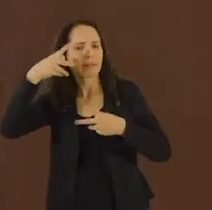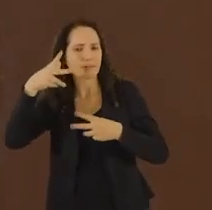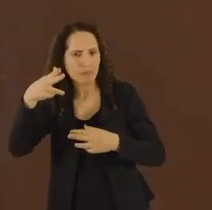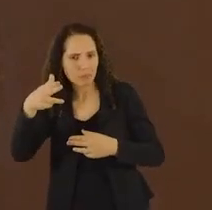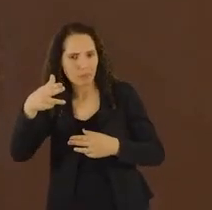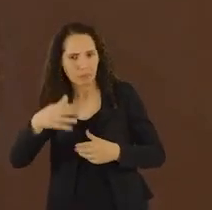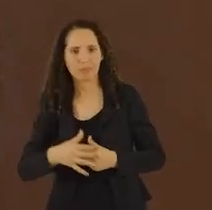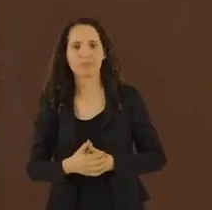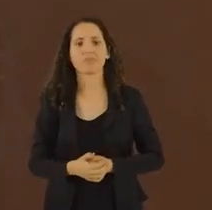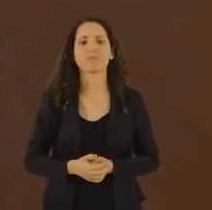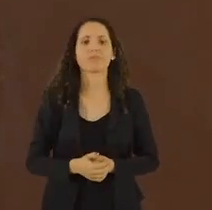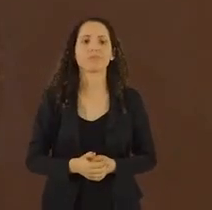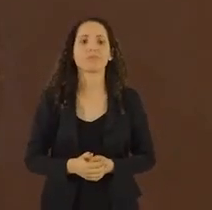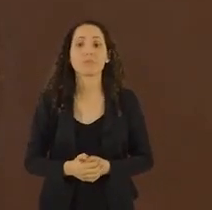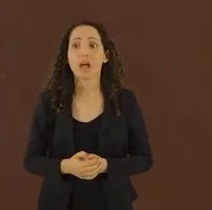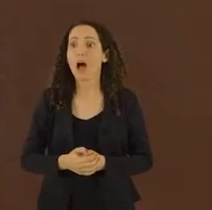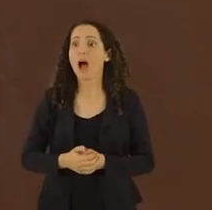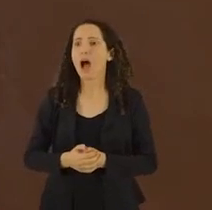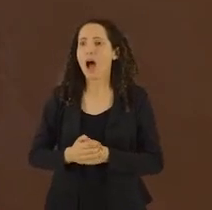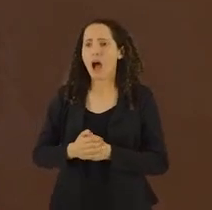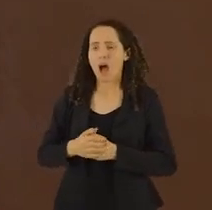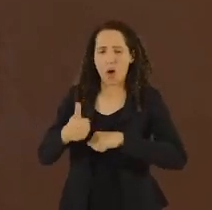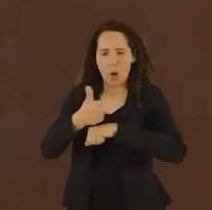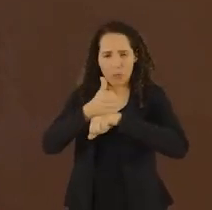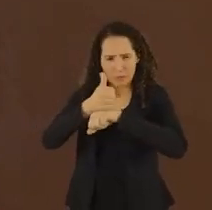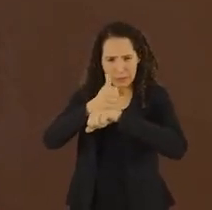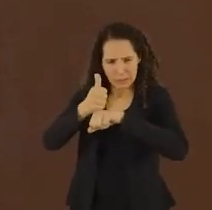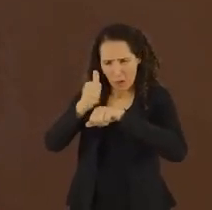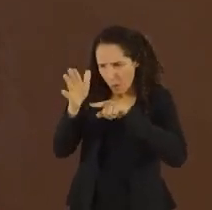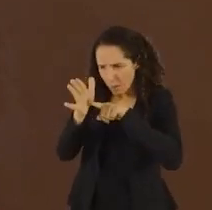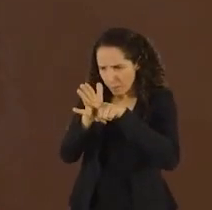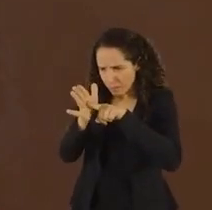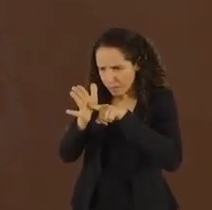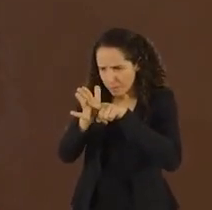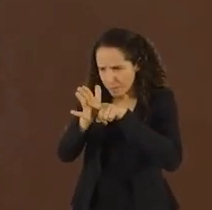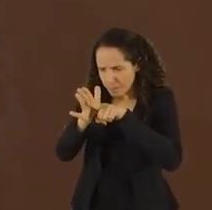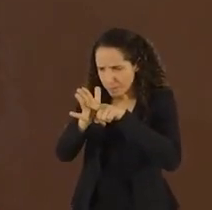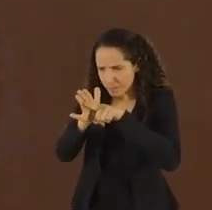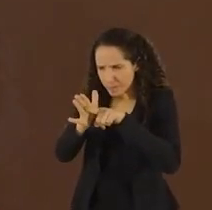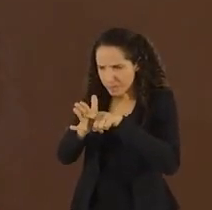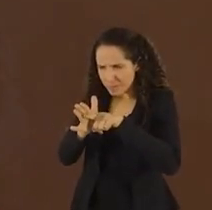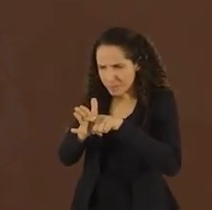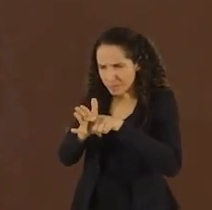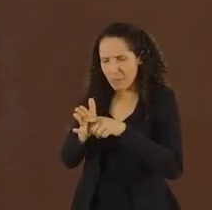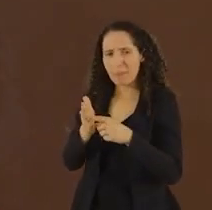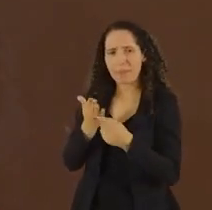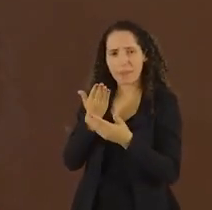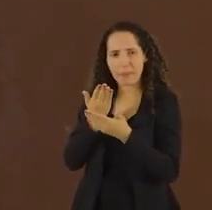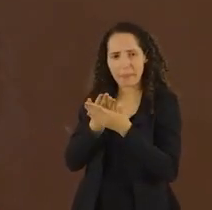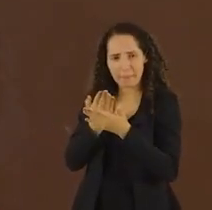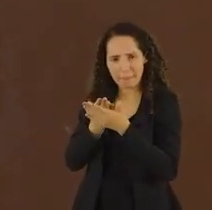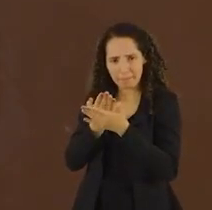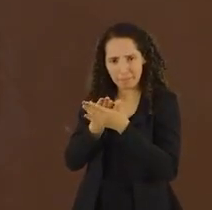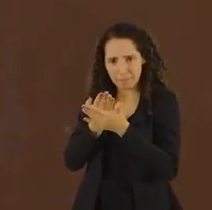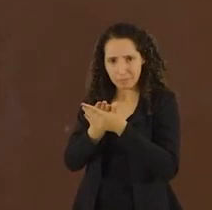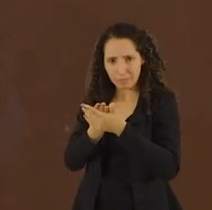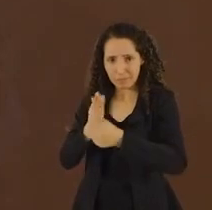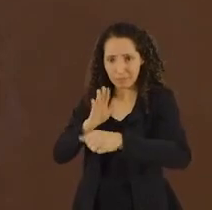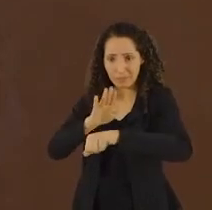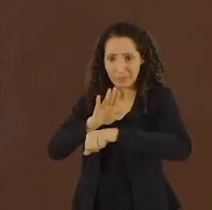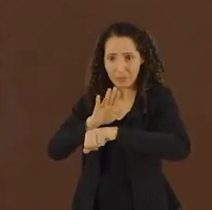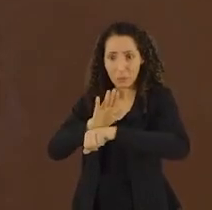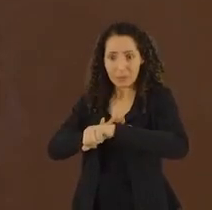quando o historiador trabalho e sempre leva em conta o tempo e para o historiador o tempo é sinônimo de